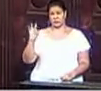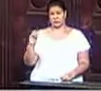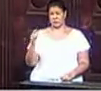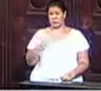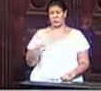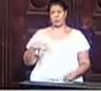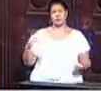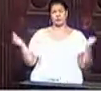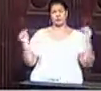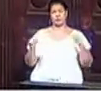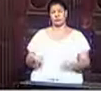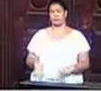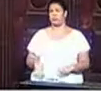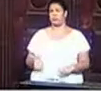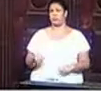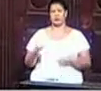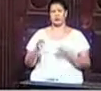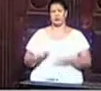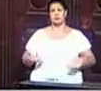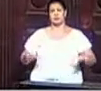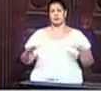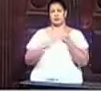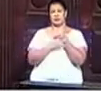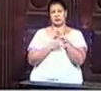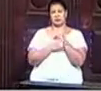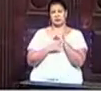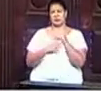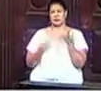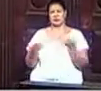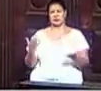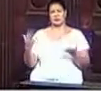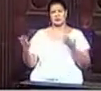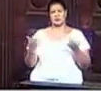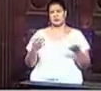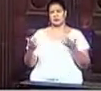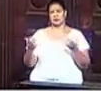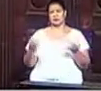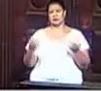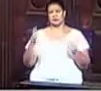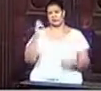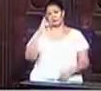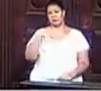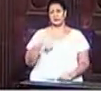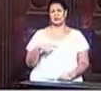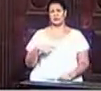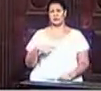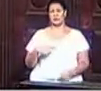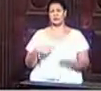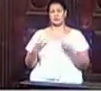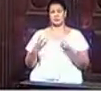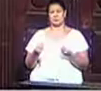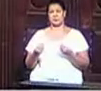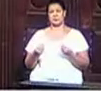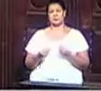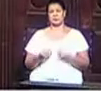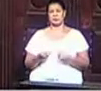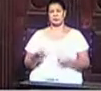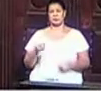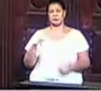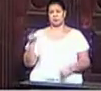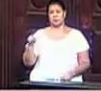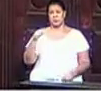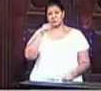área de segurança flagelada. Tivemos nós, deputado Valdec, deputada Marta Rocha, uma